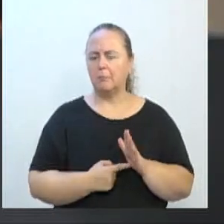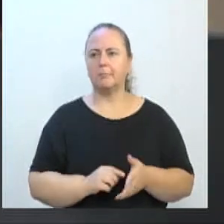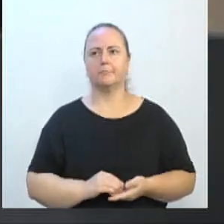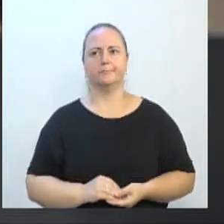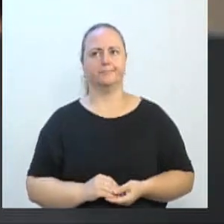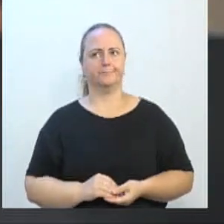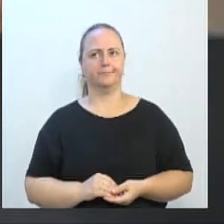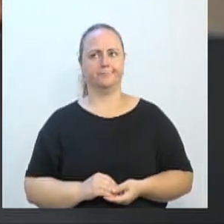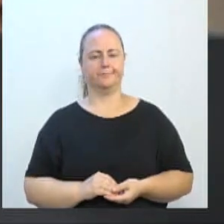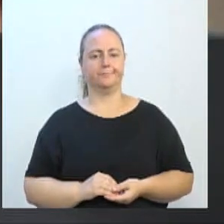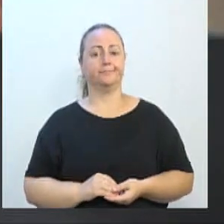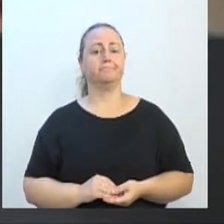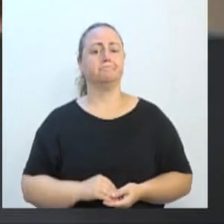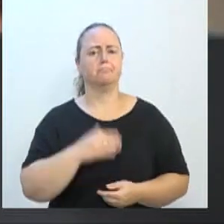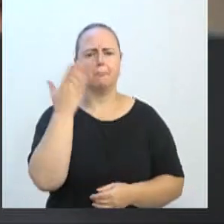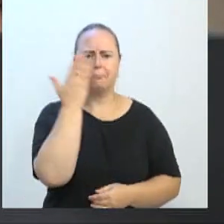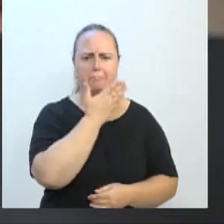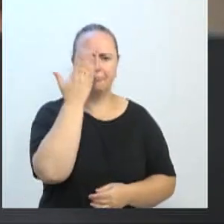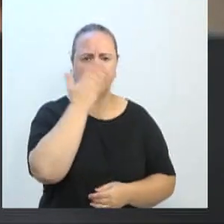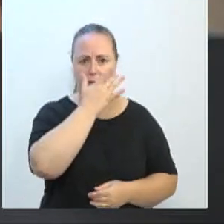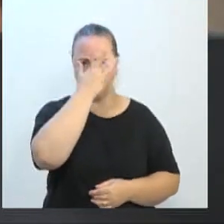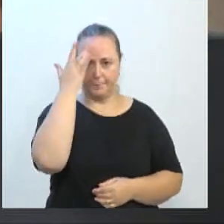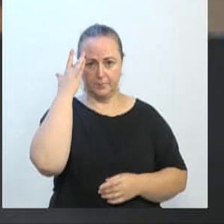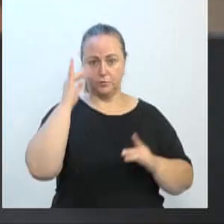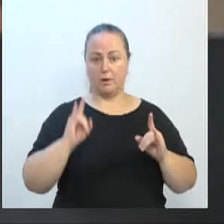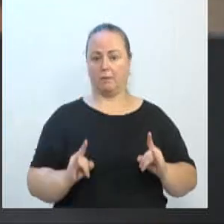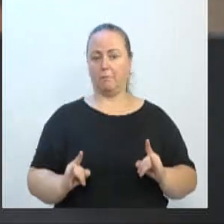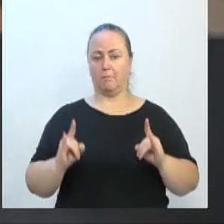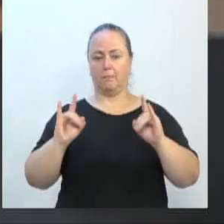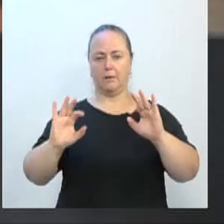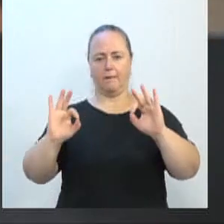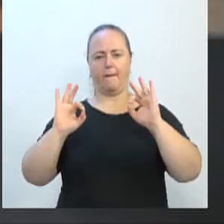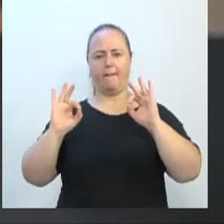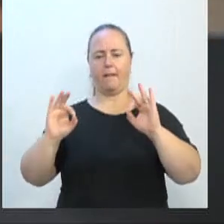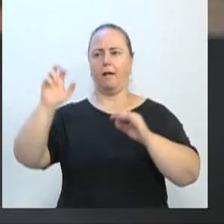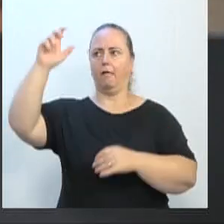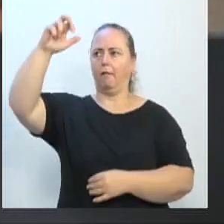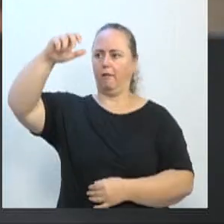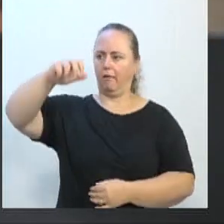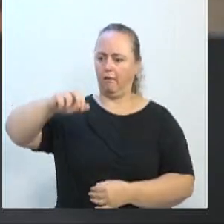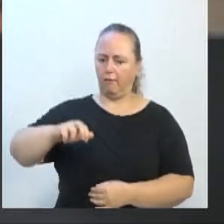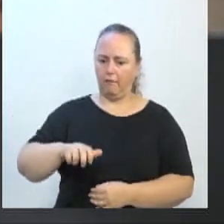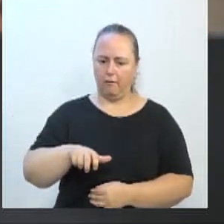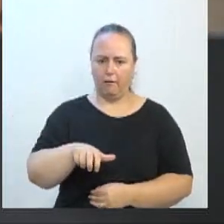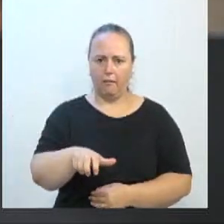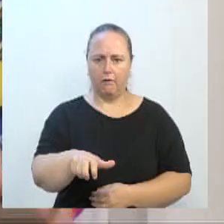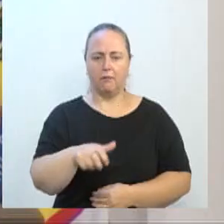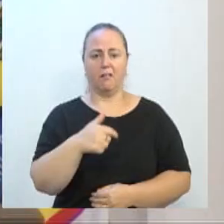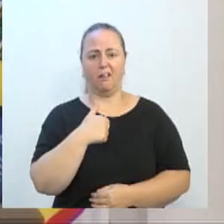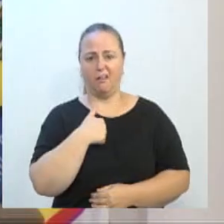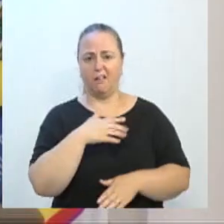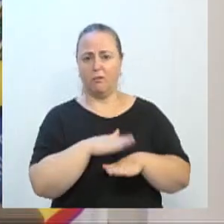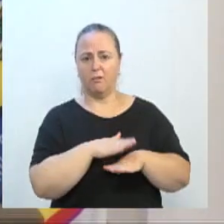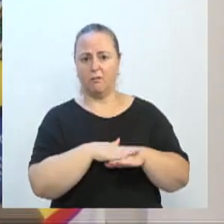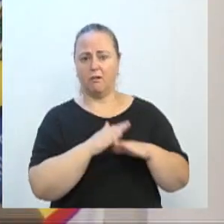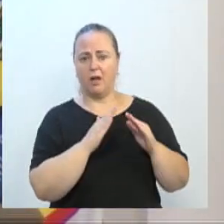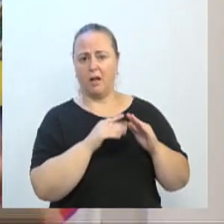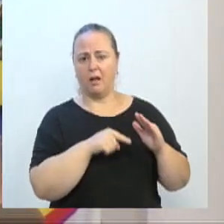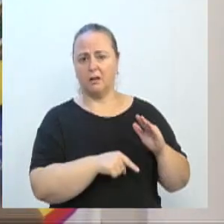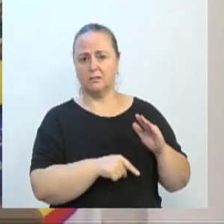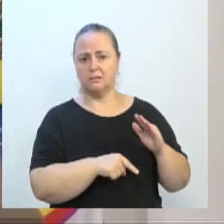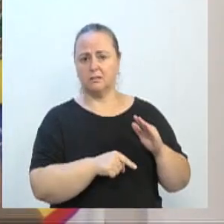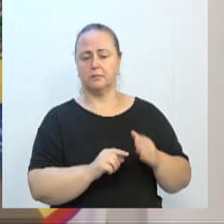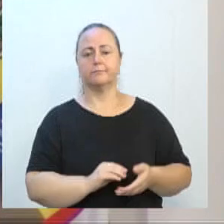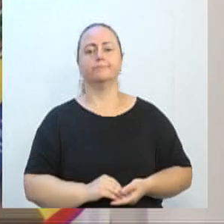prédio da Alameda ali, roçando na frente na beira da rua ali, mas lá na Velha Grande eu tenho que roçar minha rua, pelo jeito, de novo. Obrigado. Obrigado pela